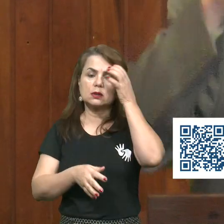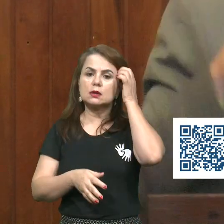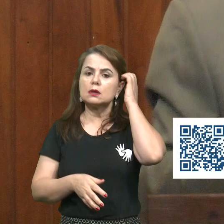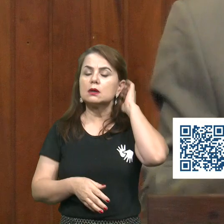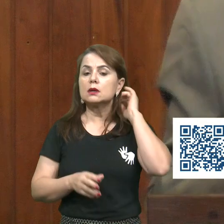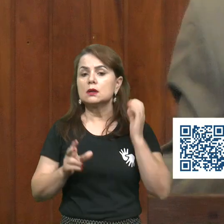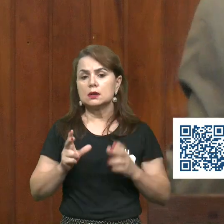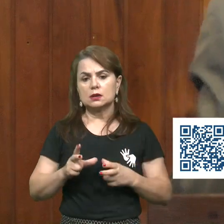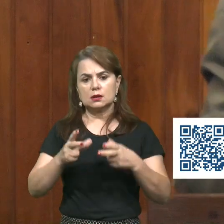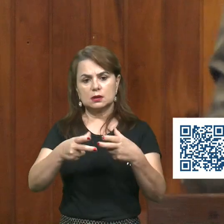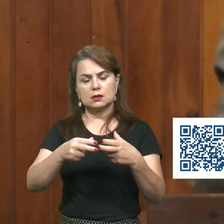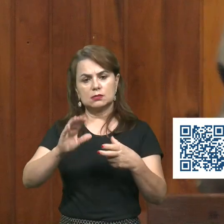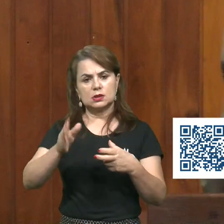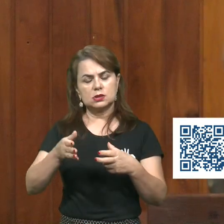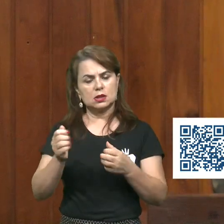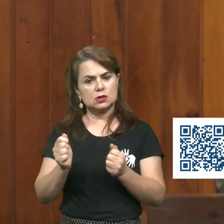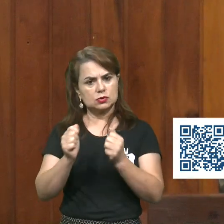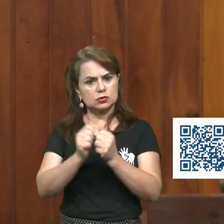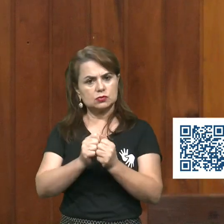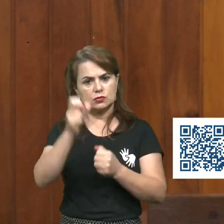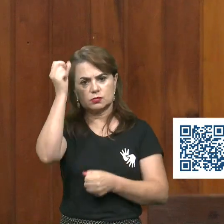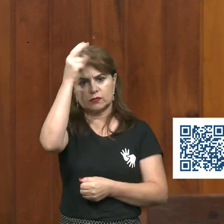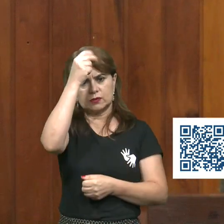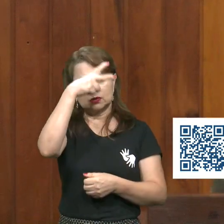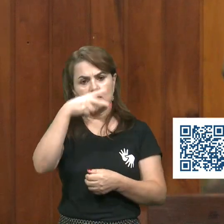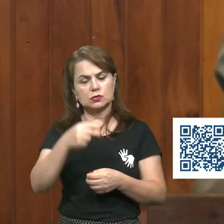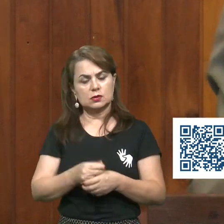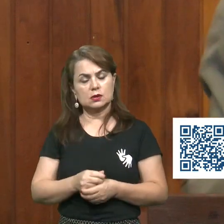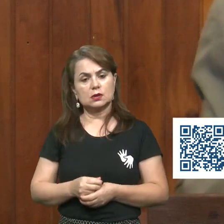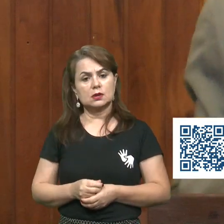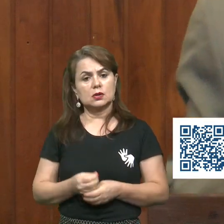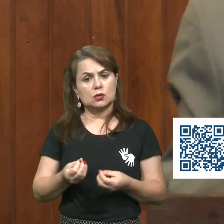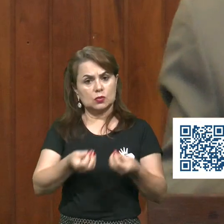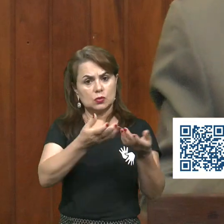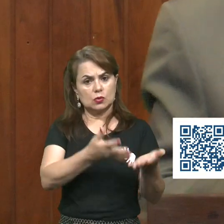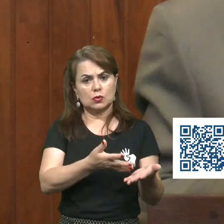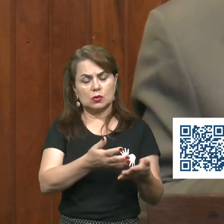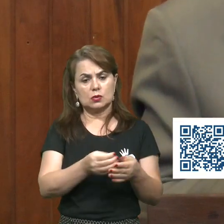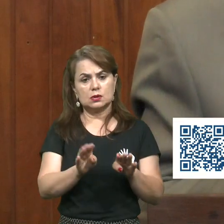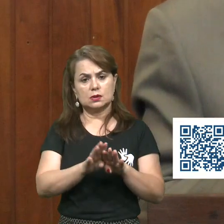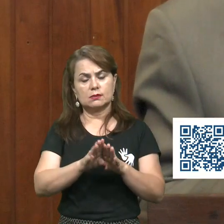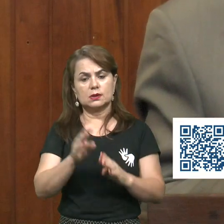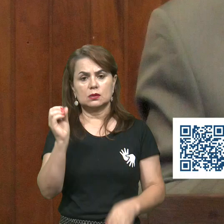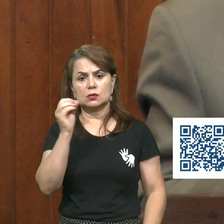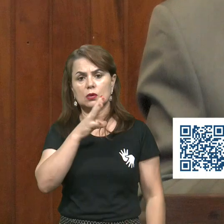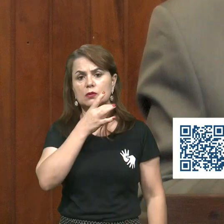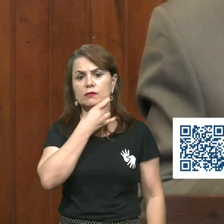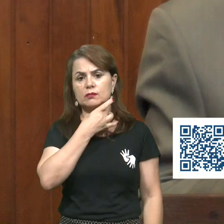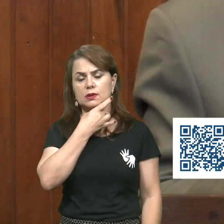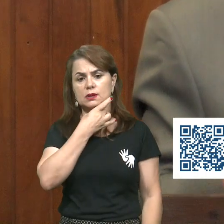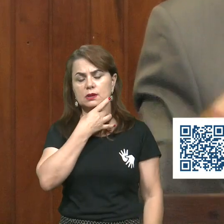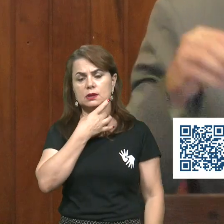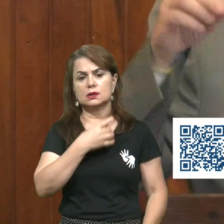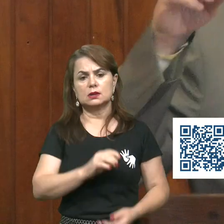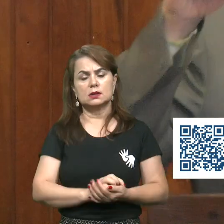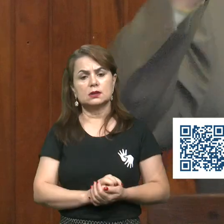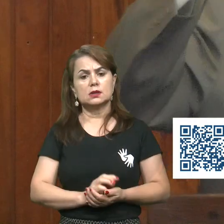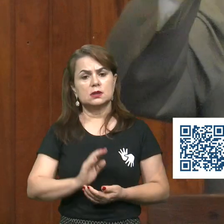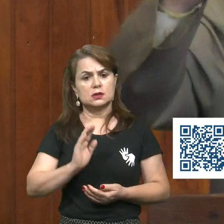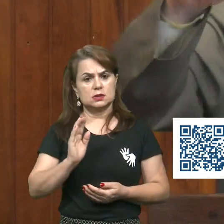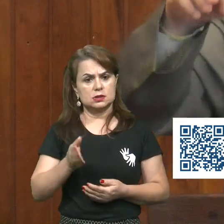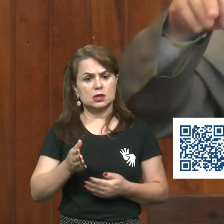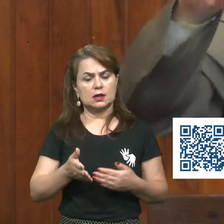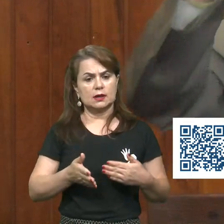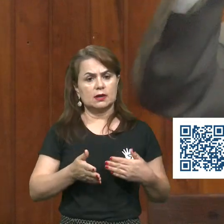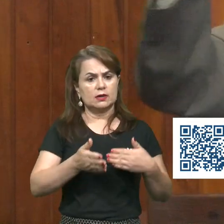junto com a prefeitura, principalmente ali na Zona Sul, devendo o fechamento dos antigos pontos sociais, como o